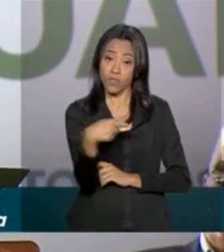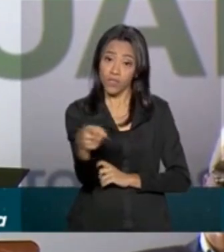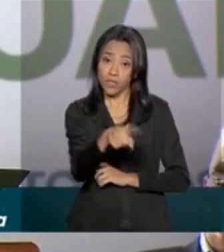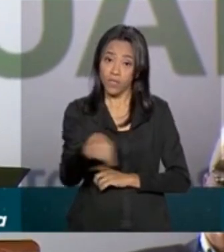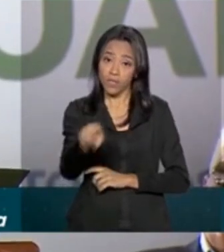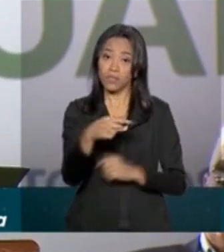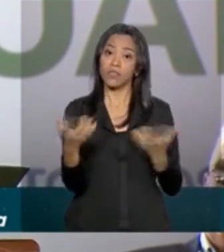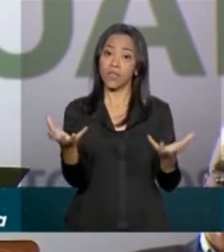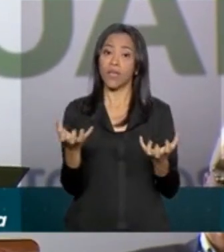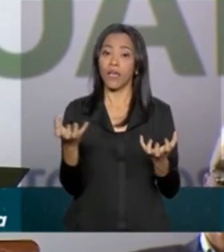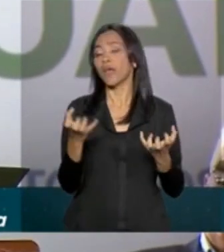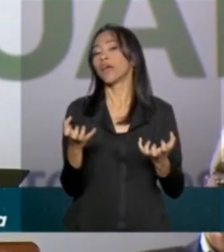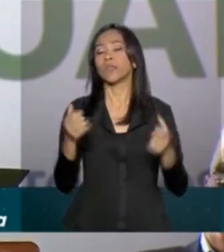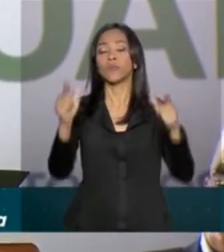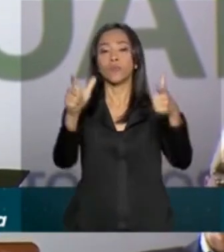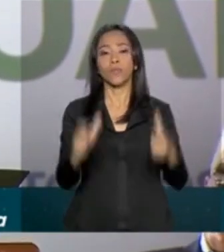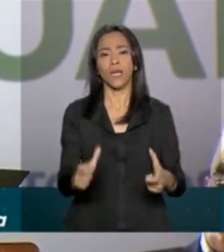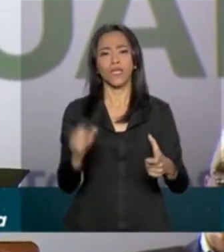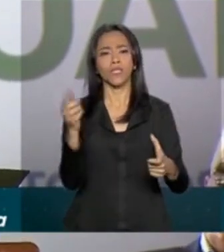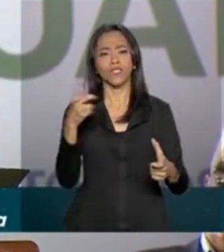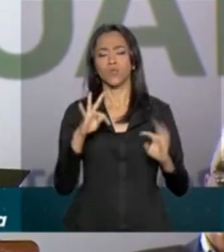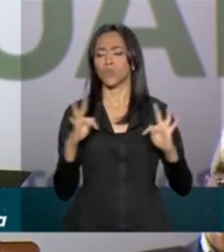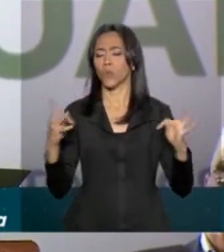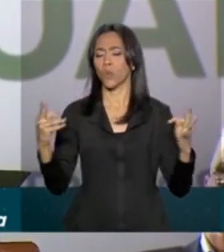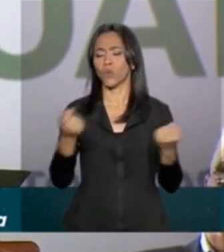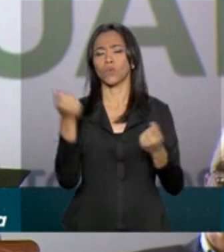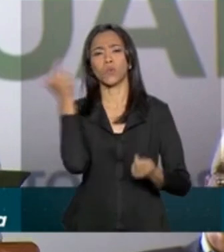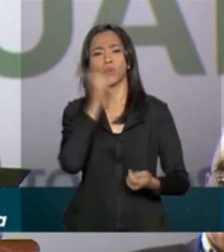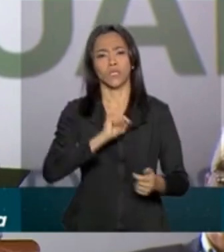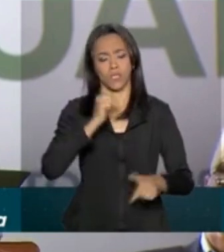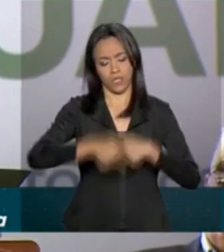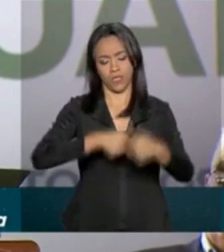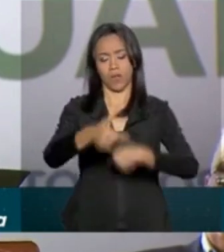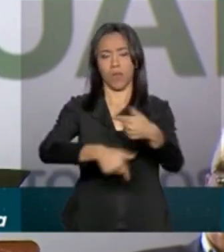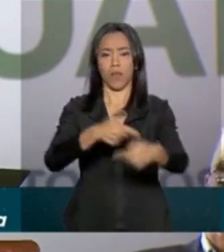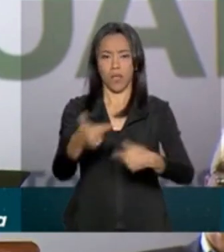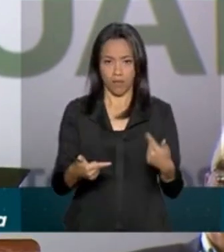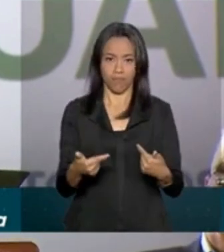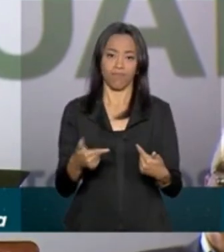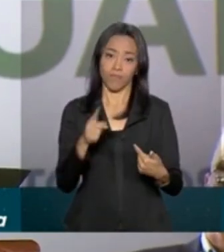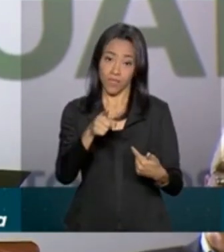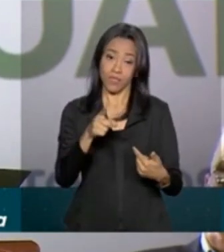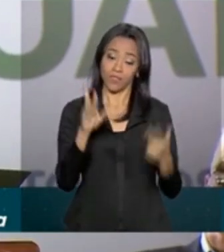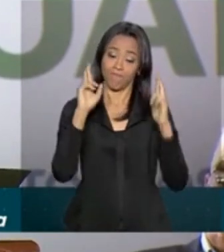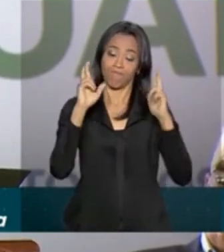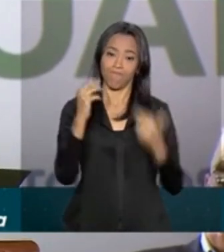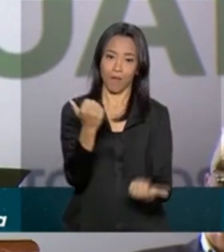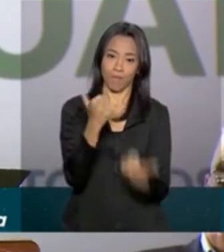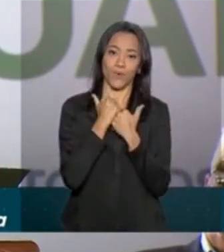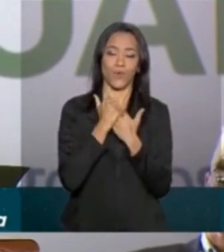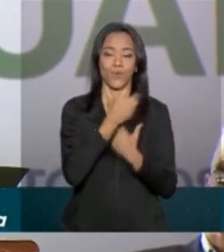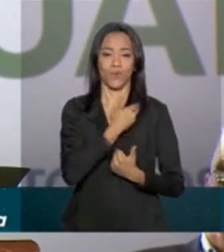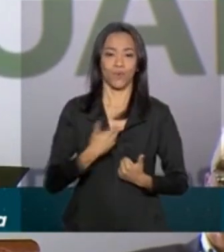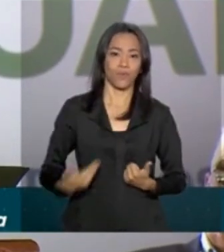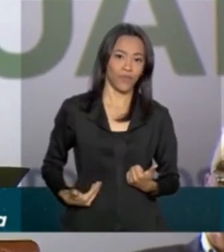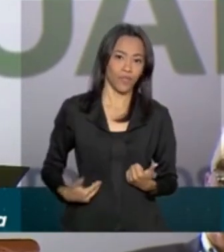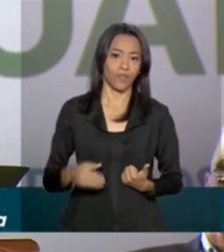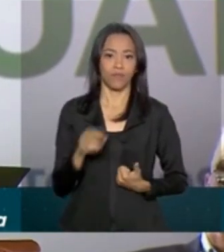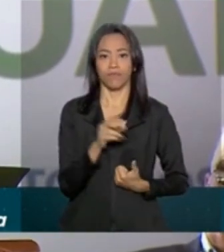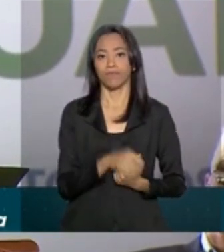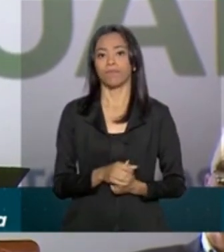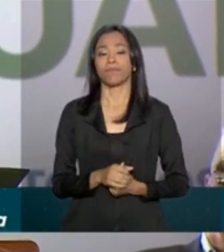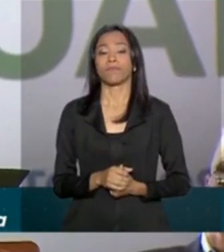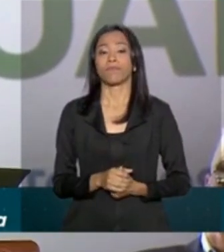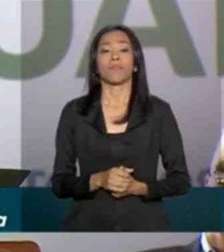onde todos consigam trabalhar e sejam respeitados. Contem com o governo, que não mais dividirá a nossa